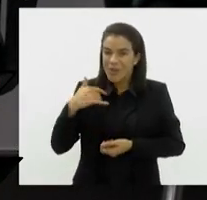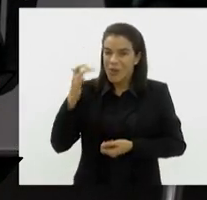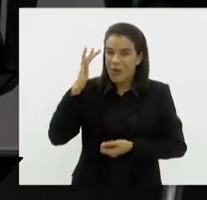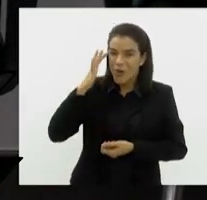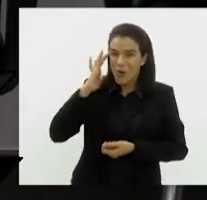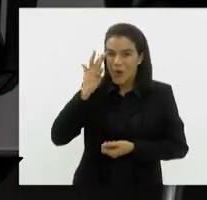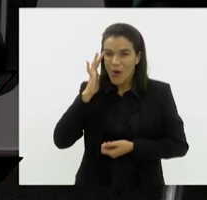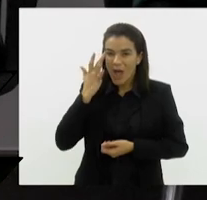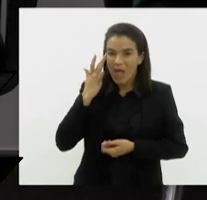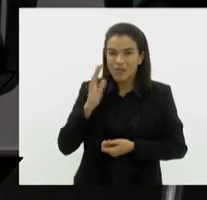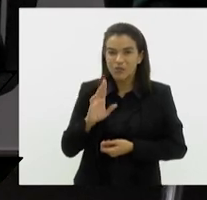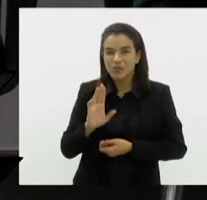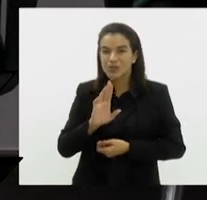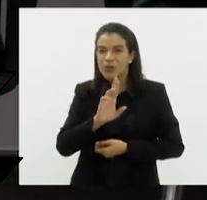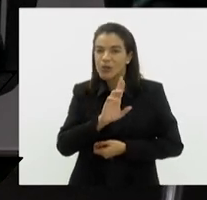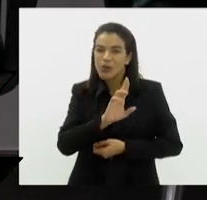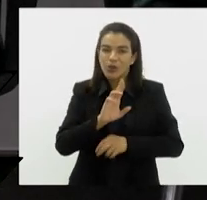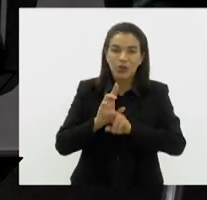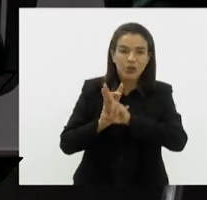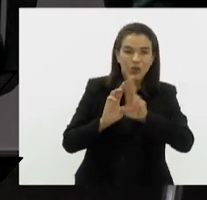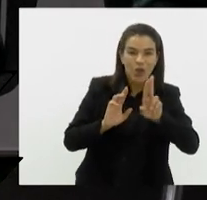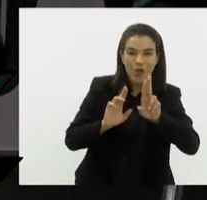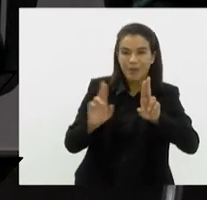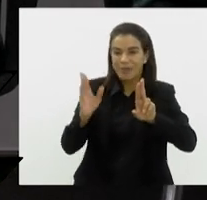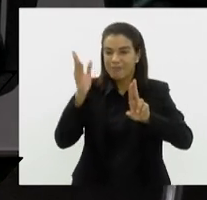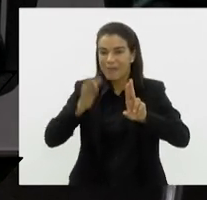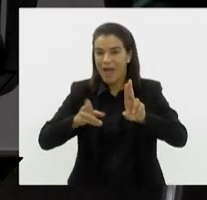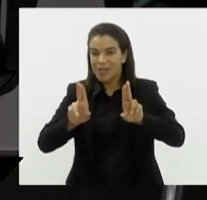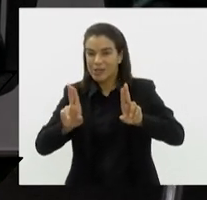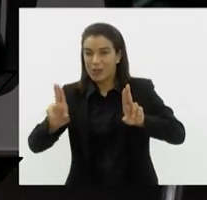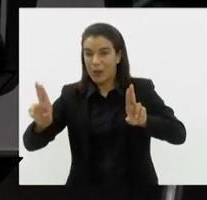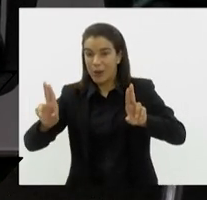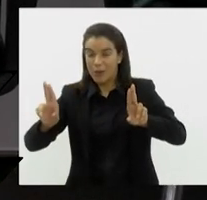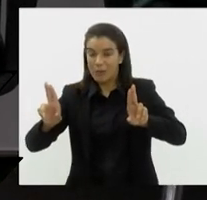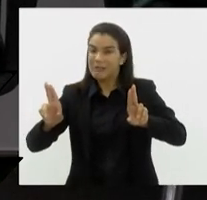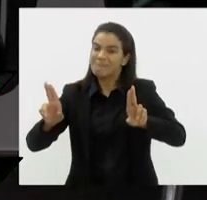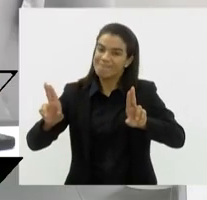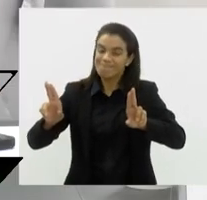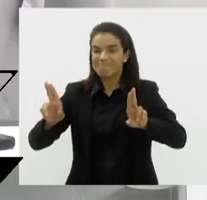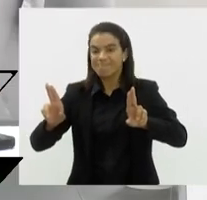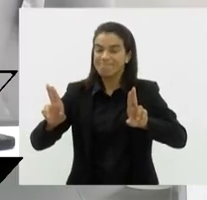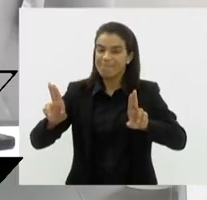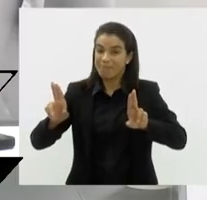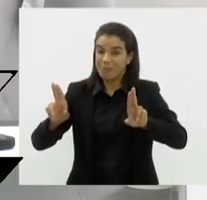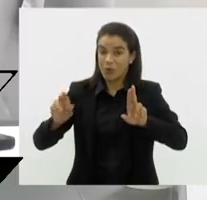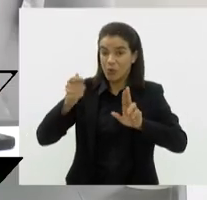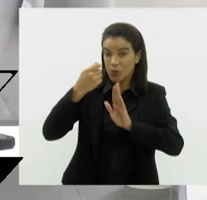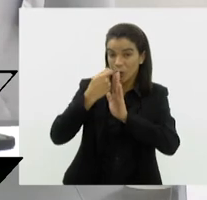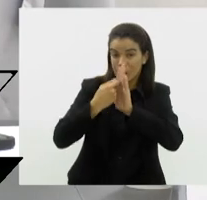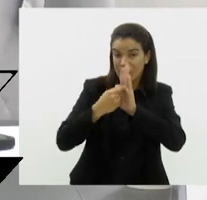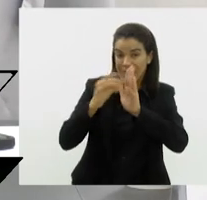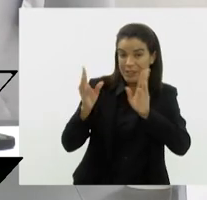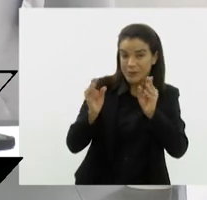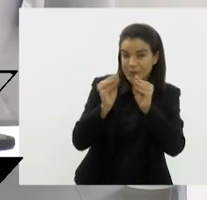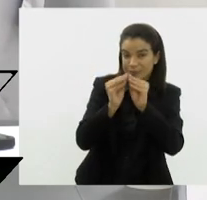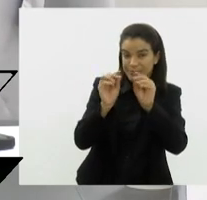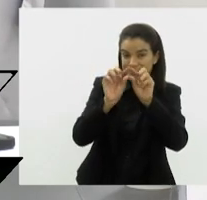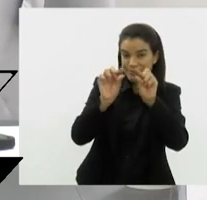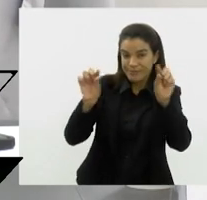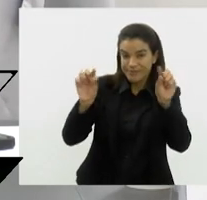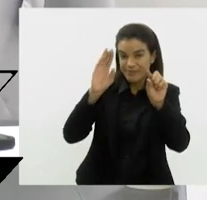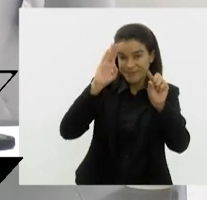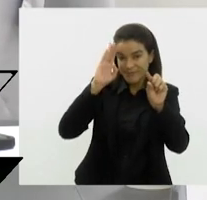os dois nomes, preserva os dois interesses. E mantendo, deputada Érica, tanto na ementa quanto no corpo da lei, do